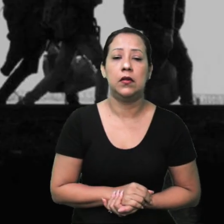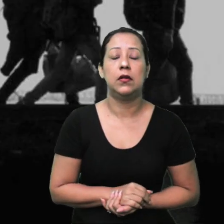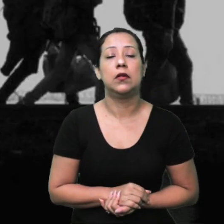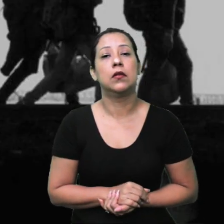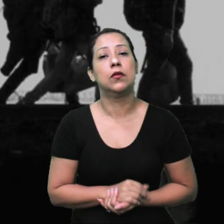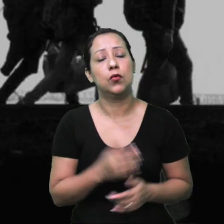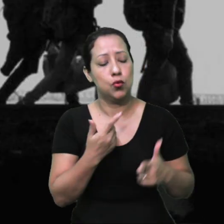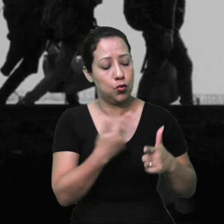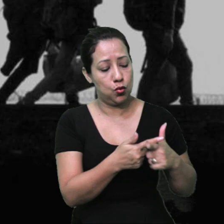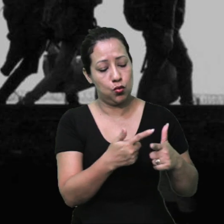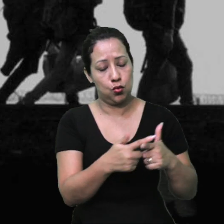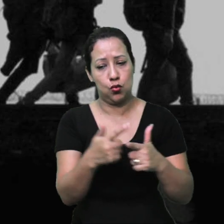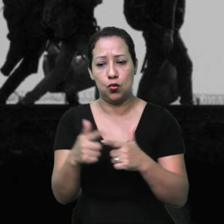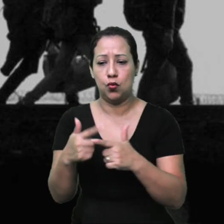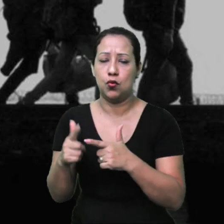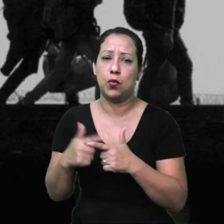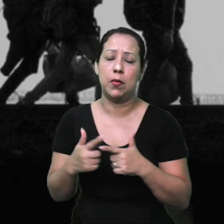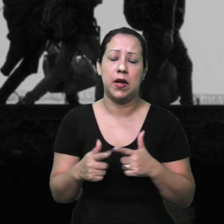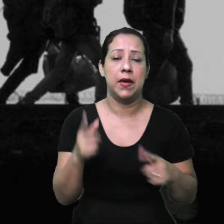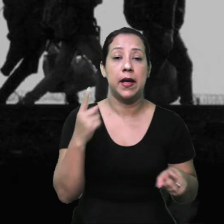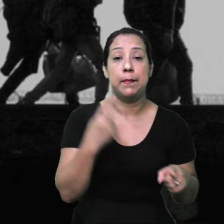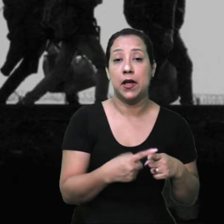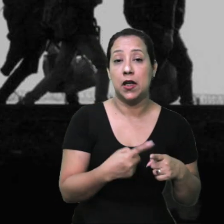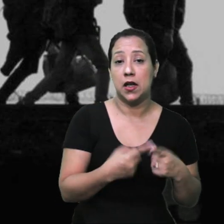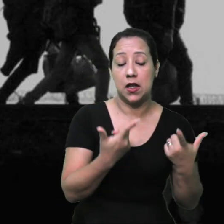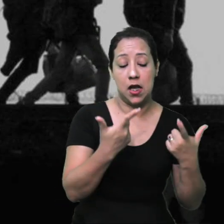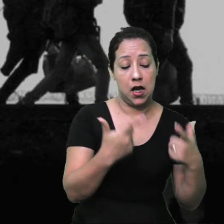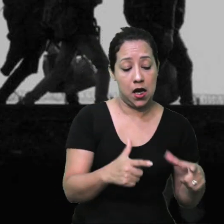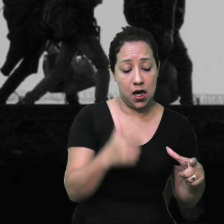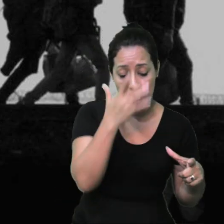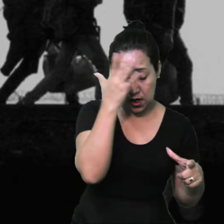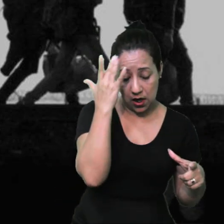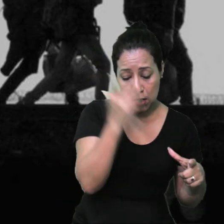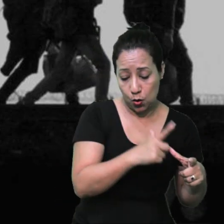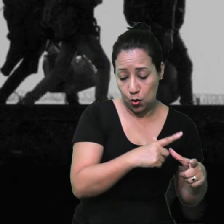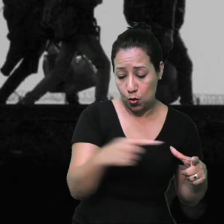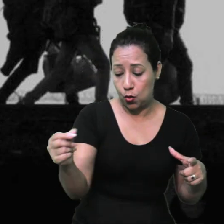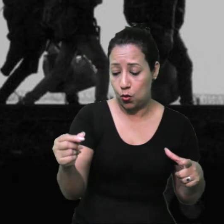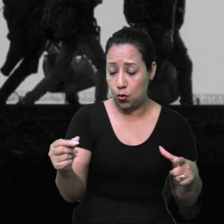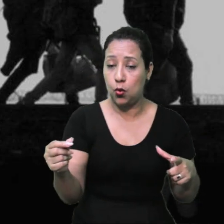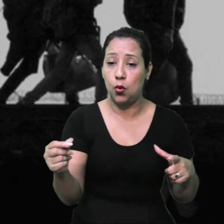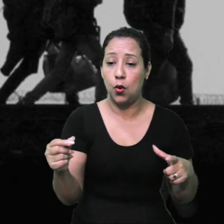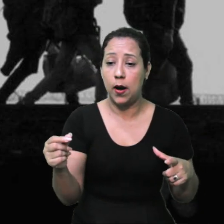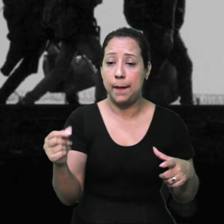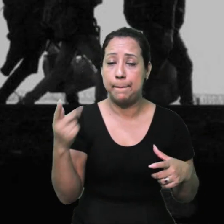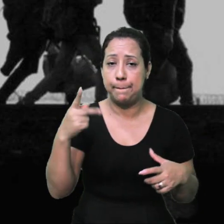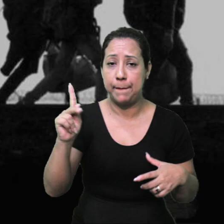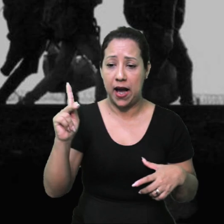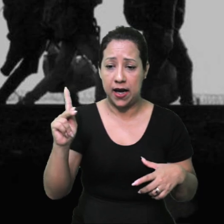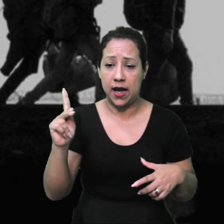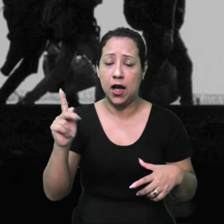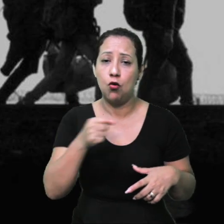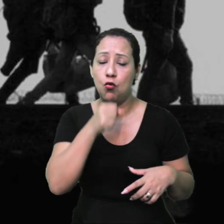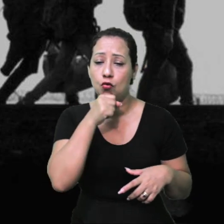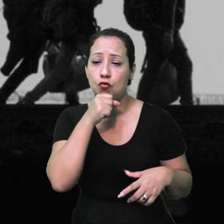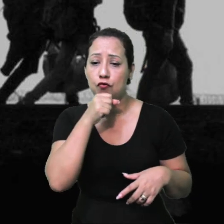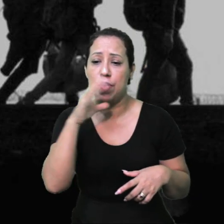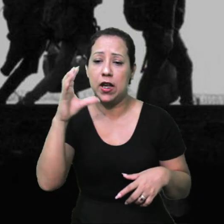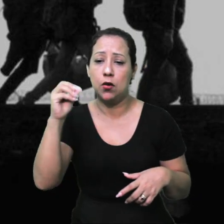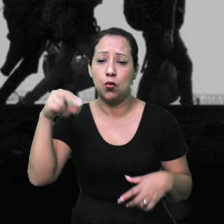São fatores que estão empurrando as pessoas agora para o chamado velho continente.